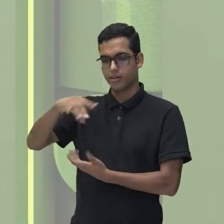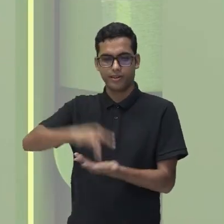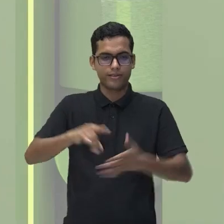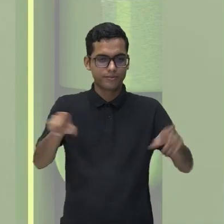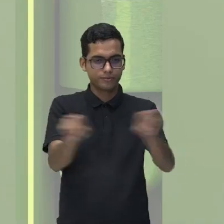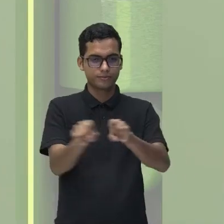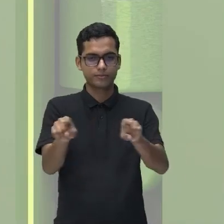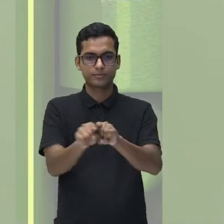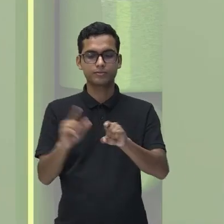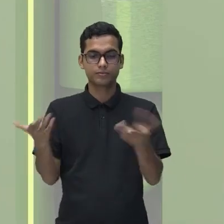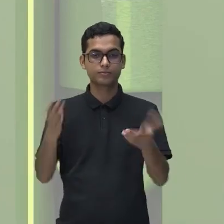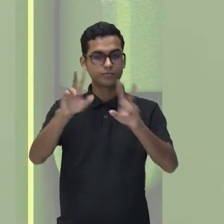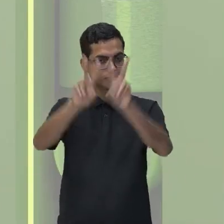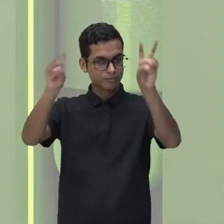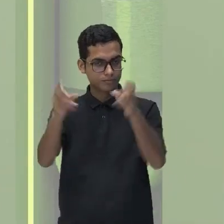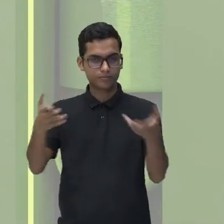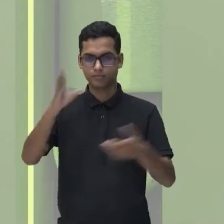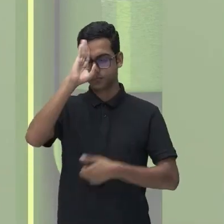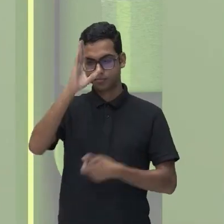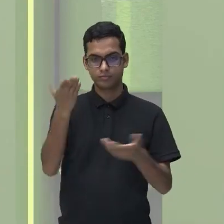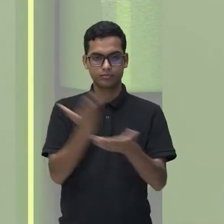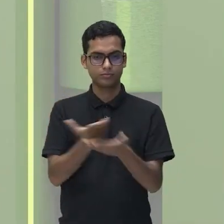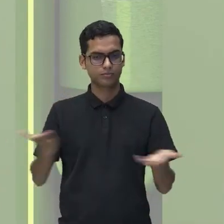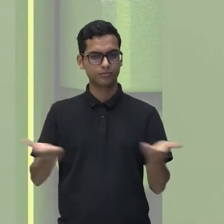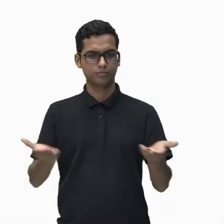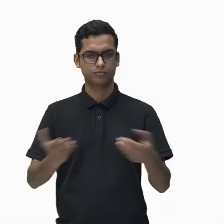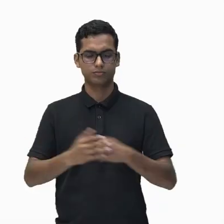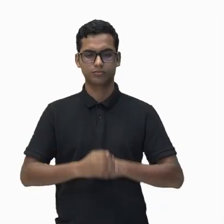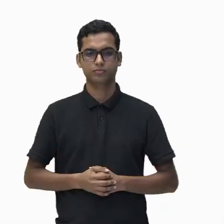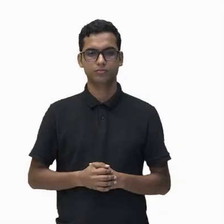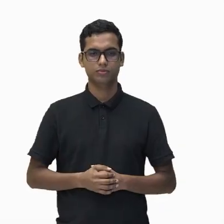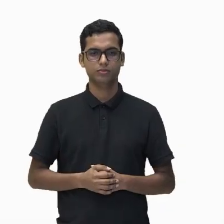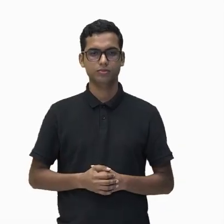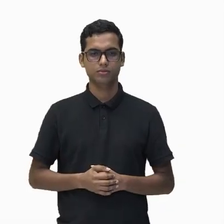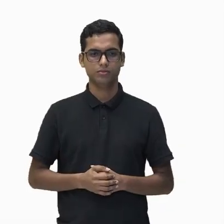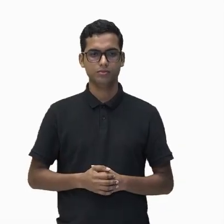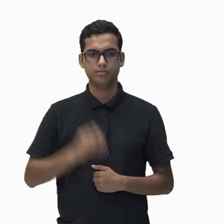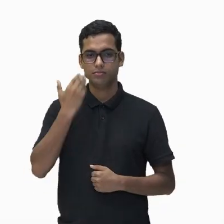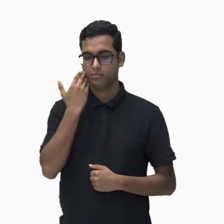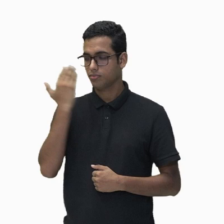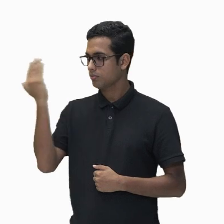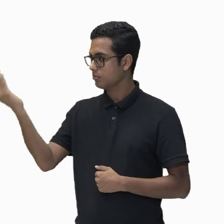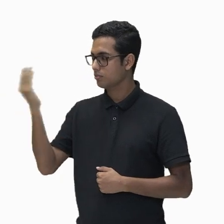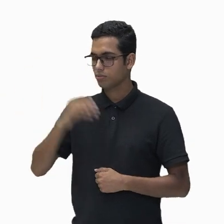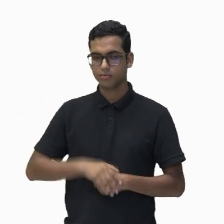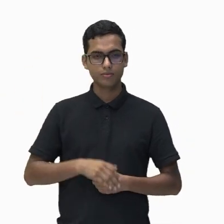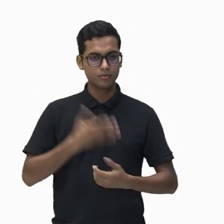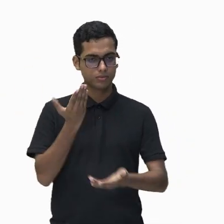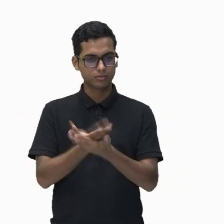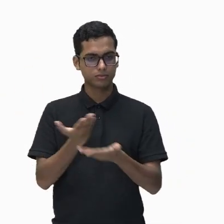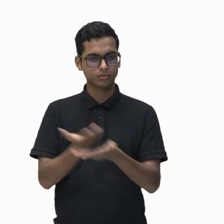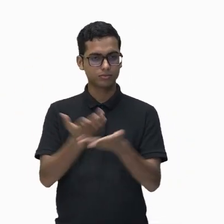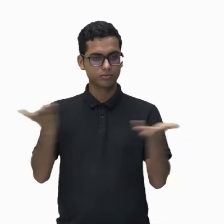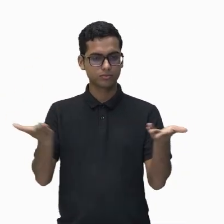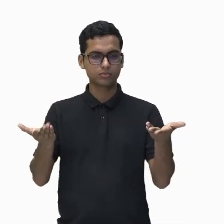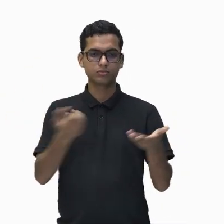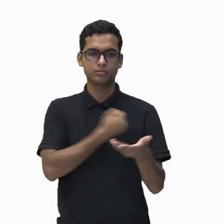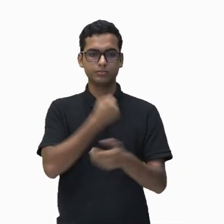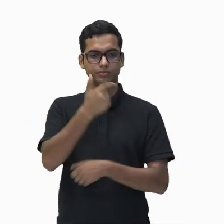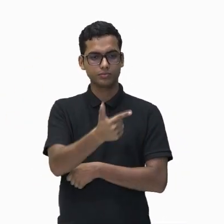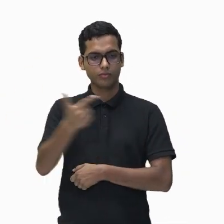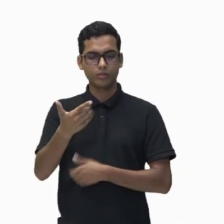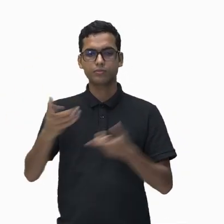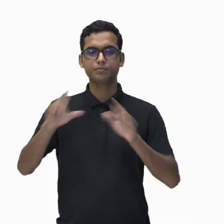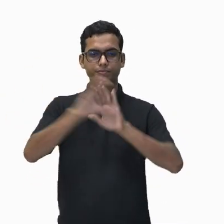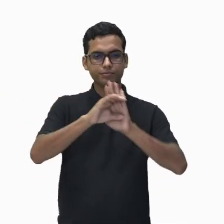é o objeto de conhecimento da nossa aula. Pessoal, aí como objeto de conhecimento da aula 22, nós